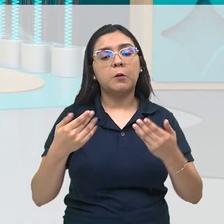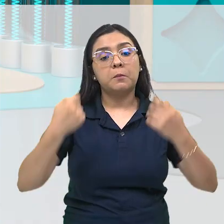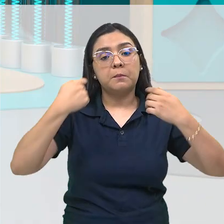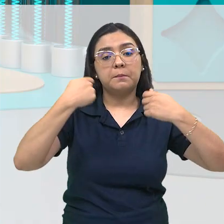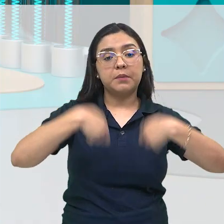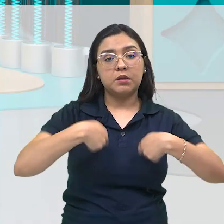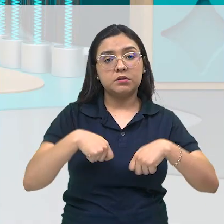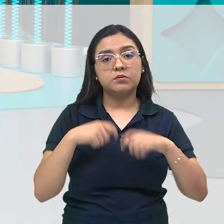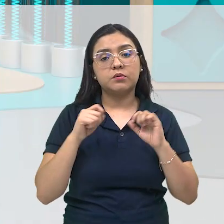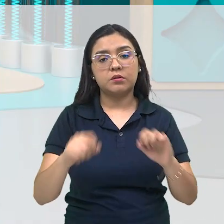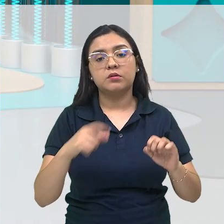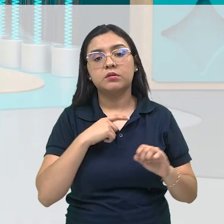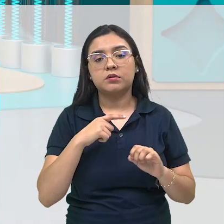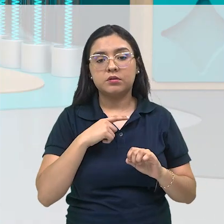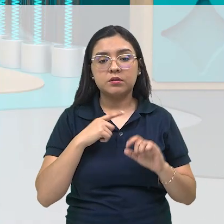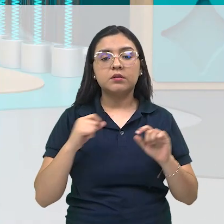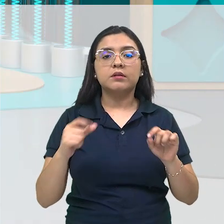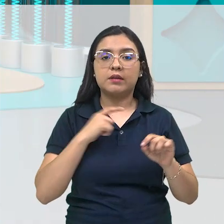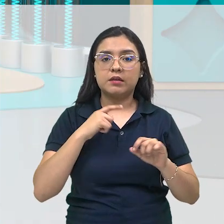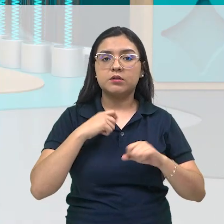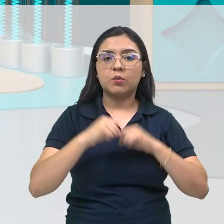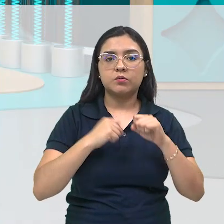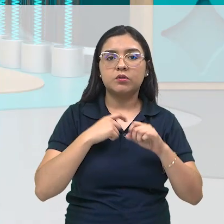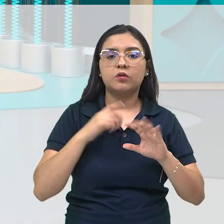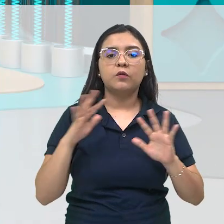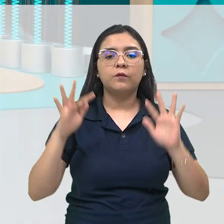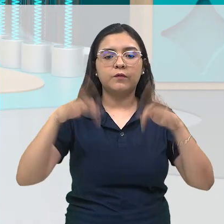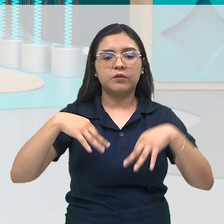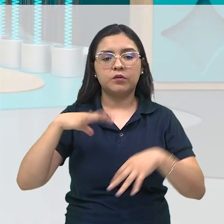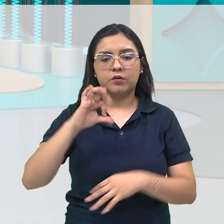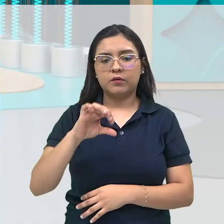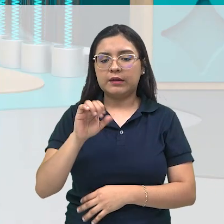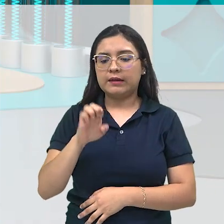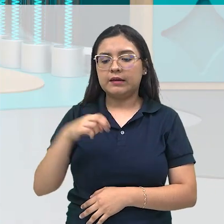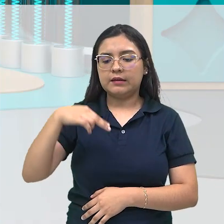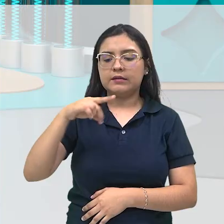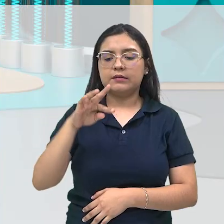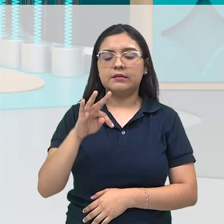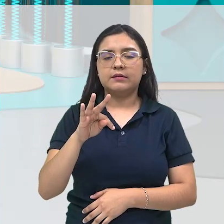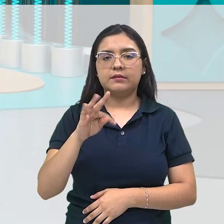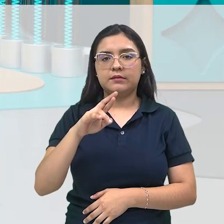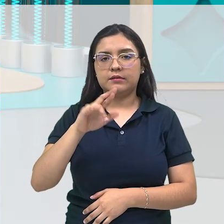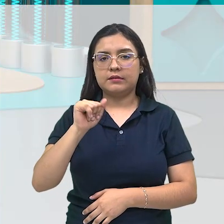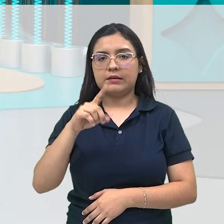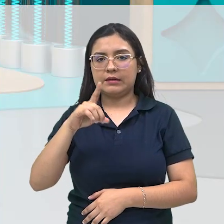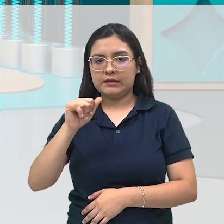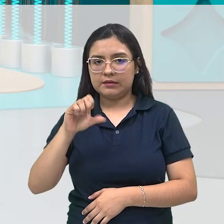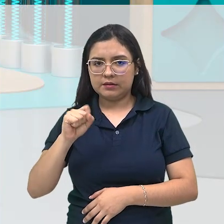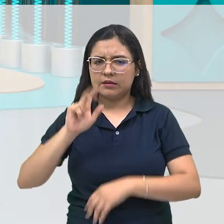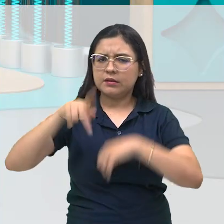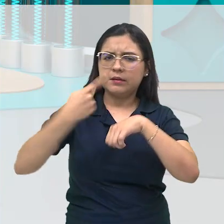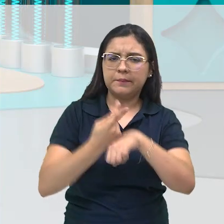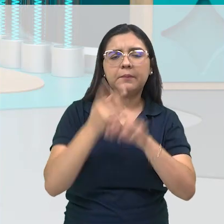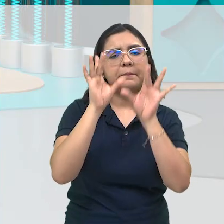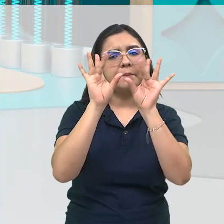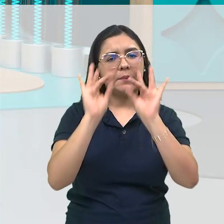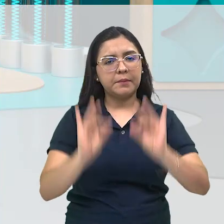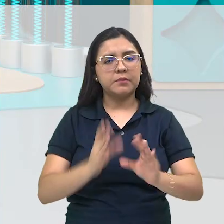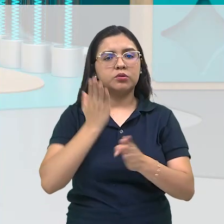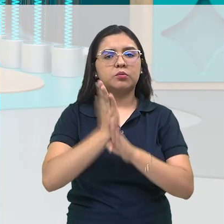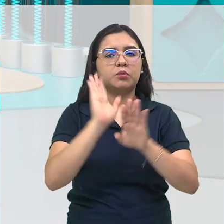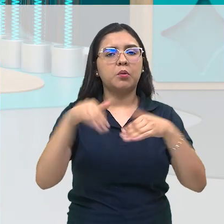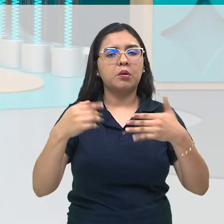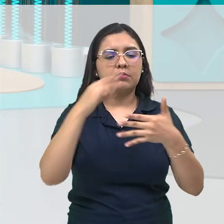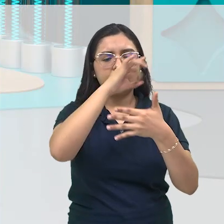precisam completar essas corridas no fim das 9 entradas, que nós já vamos